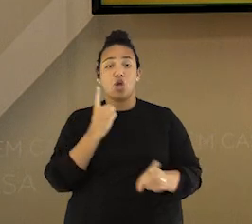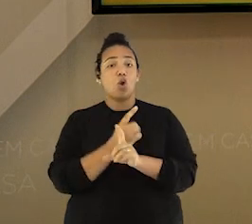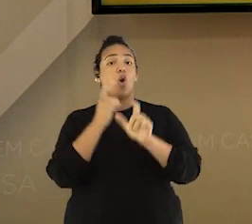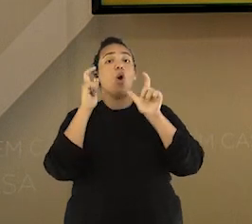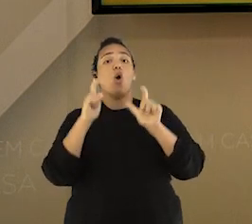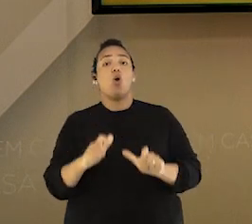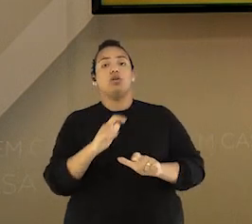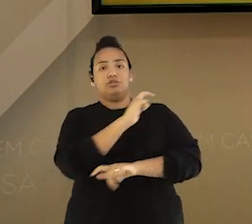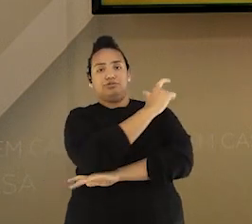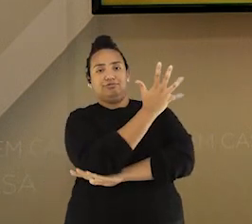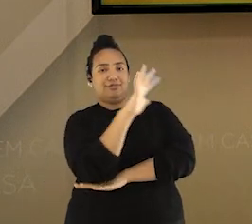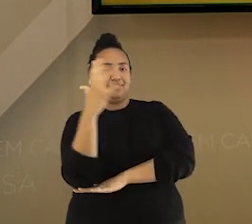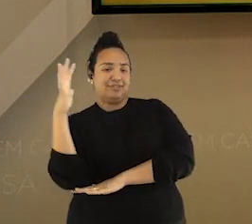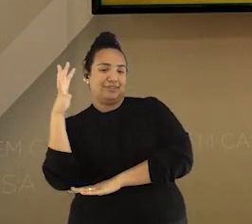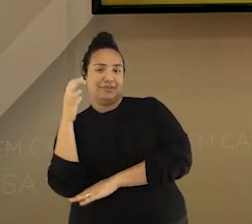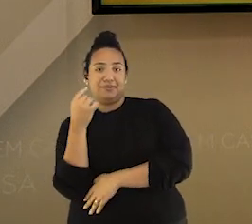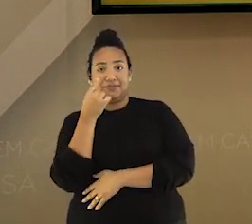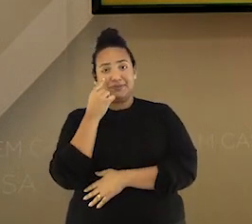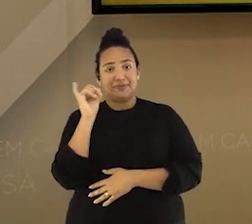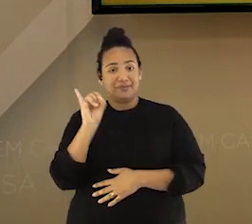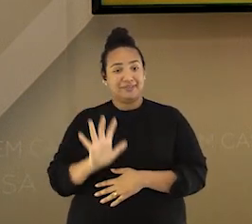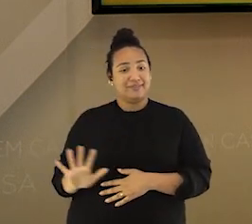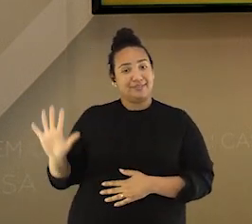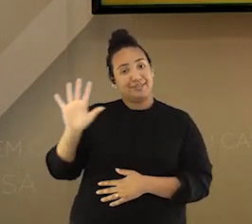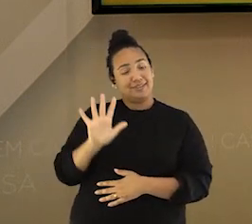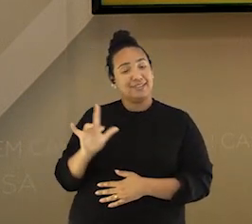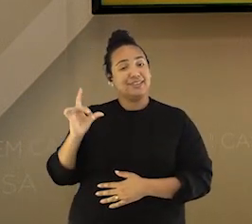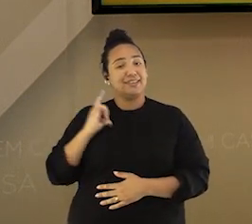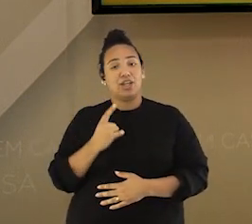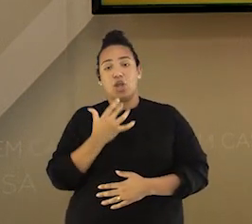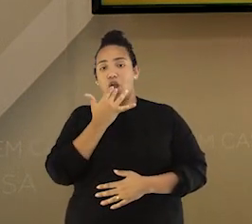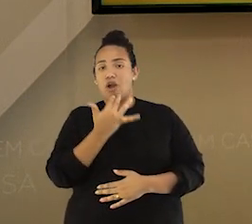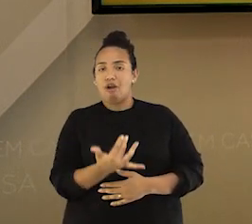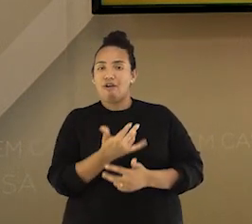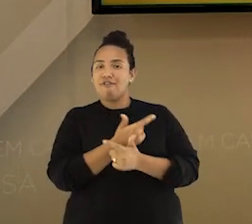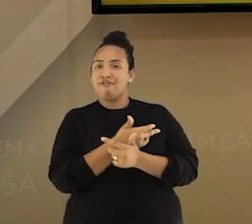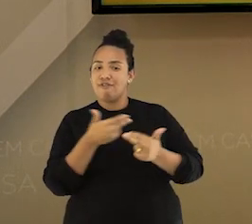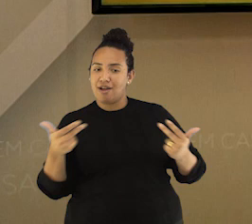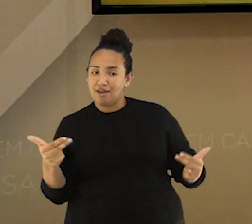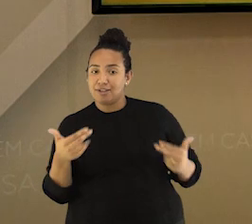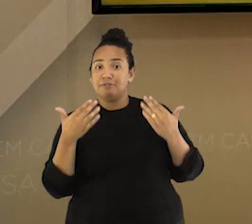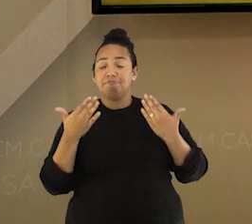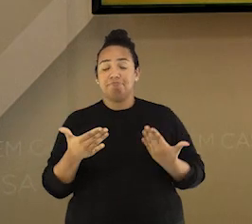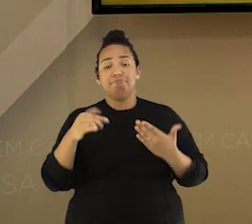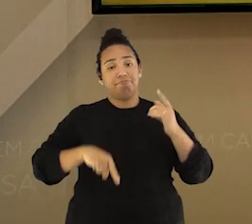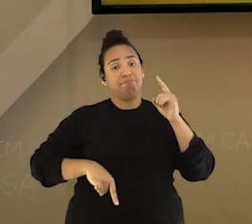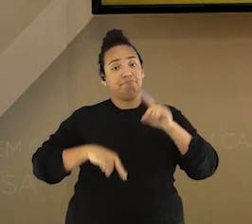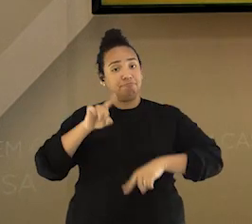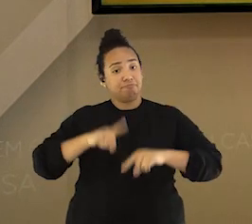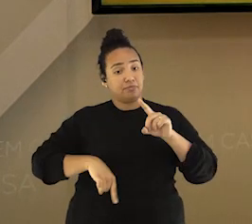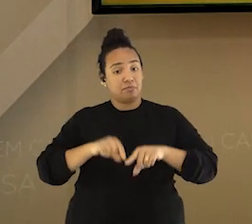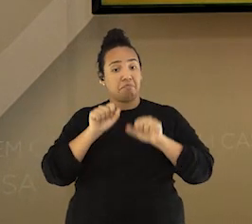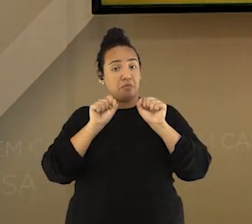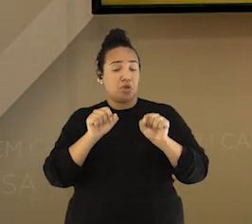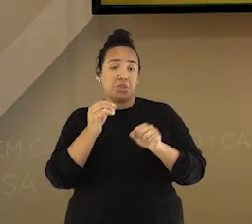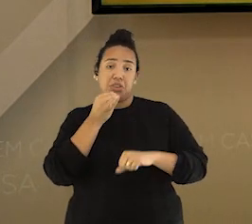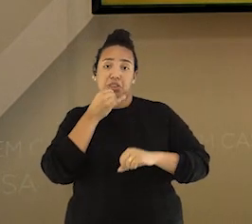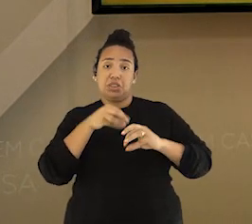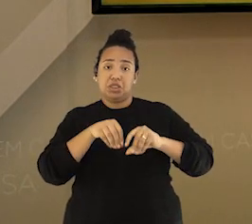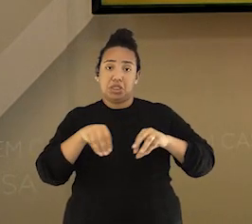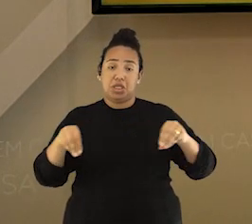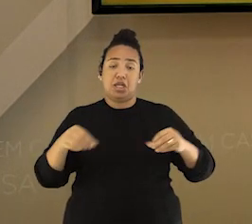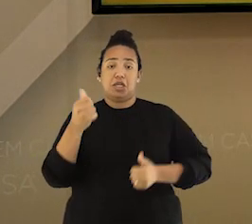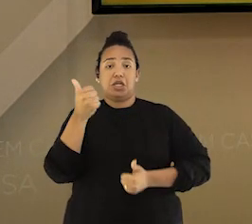natureza, como você pode observar aqui, diferentes cores. Esses materiais poderiam ser a terra, o